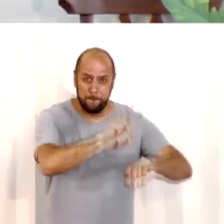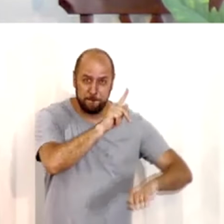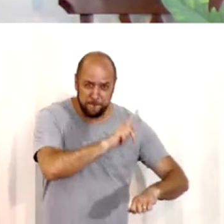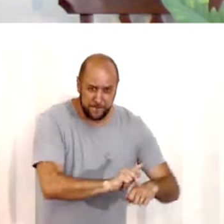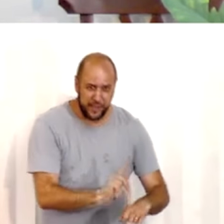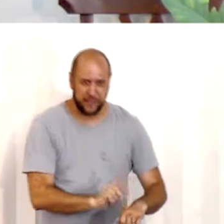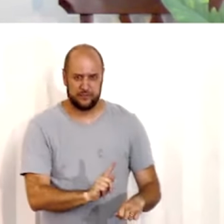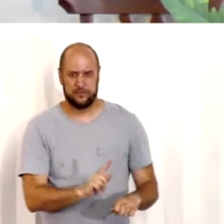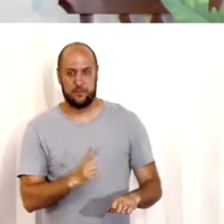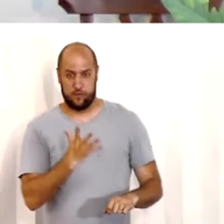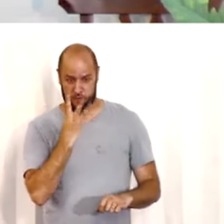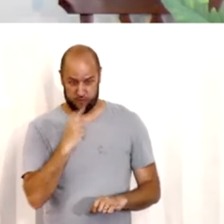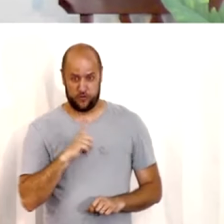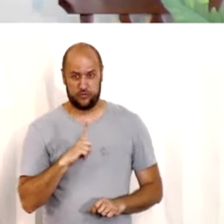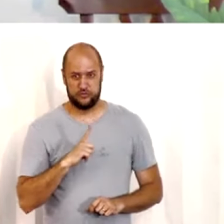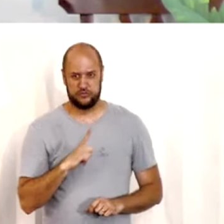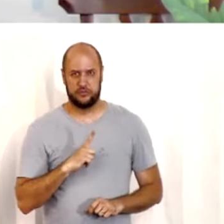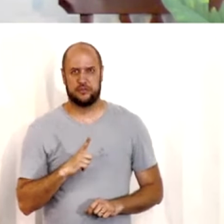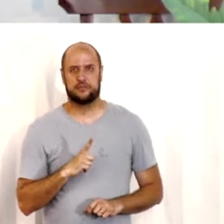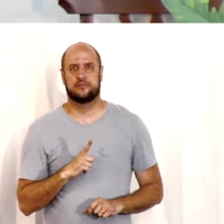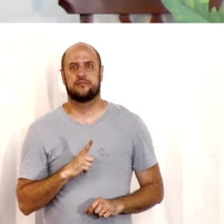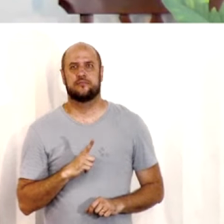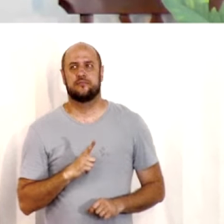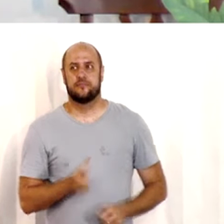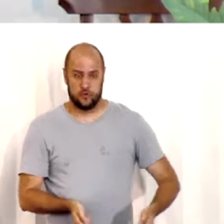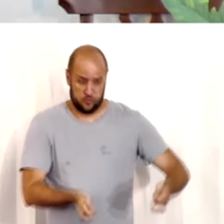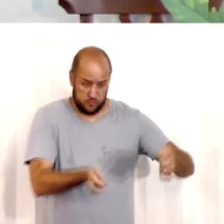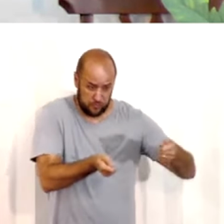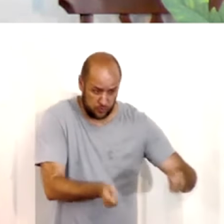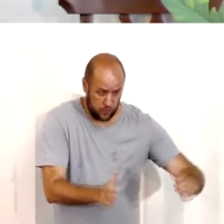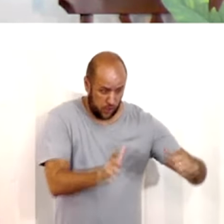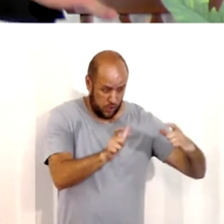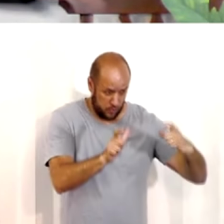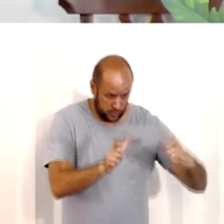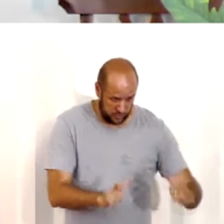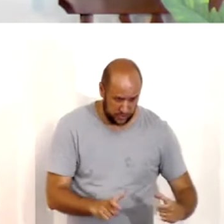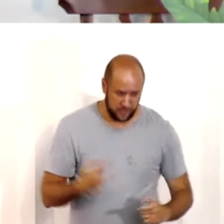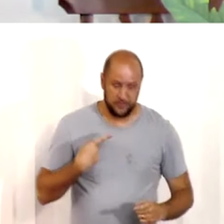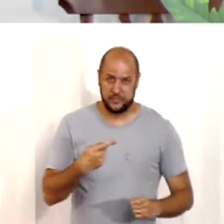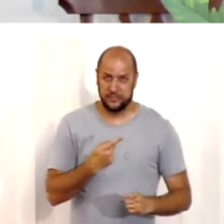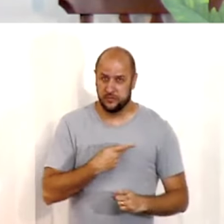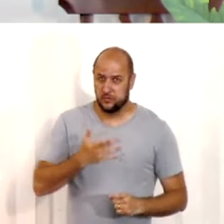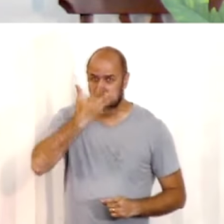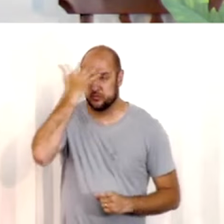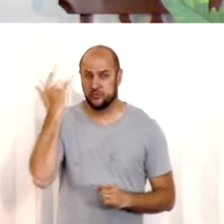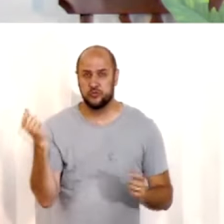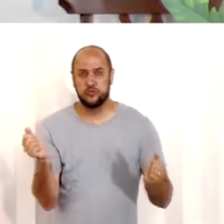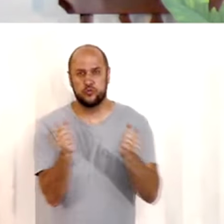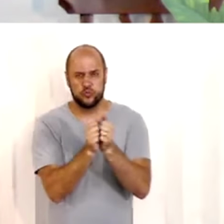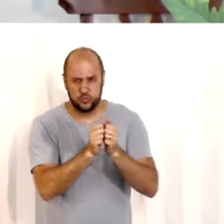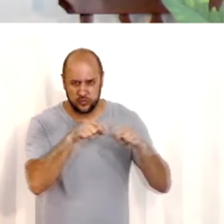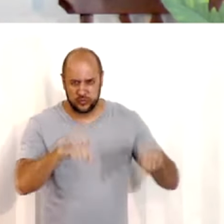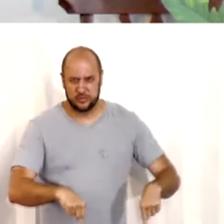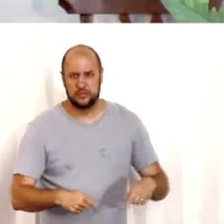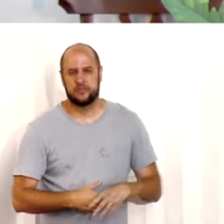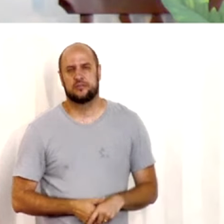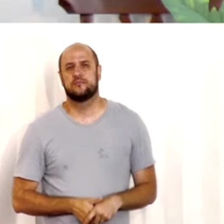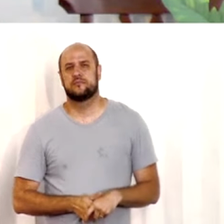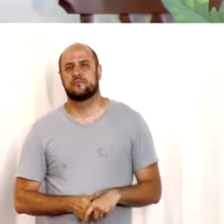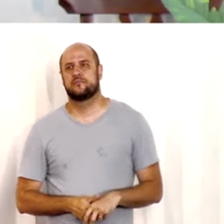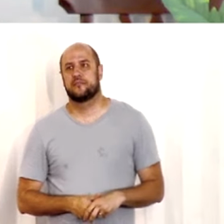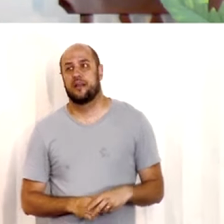A foto existe, eles estão em torno desse lugar, o pastor está orando, as pessoas estão juntas aqui,